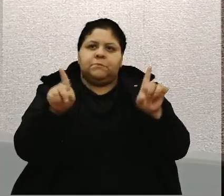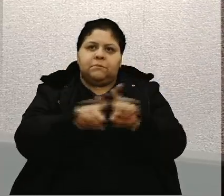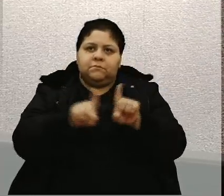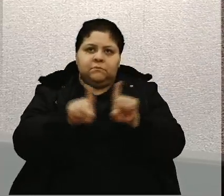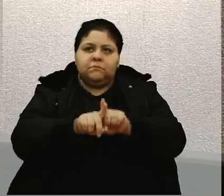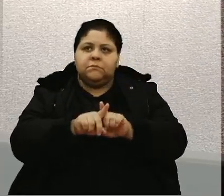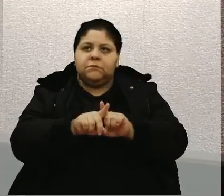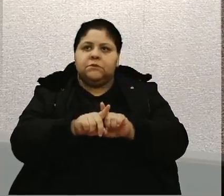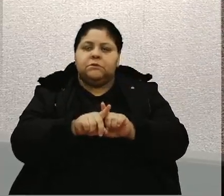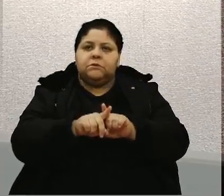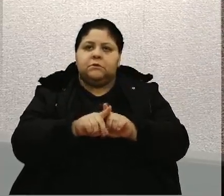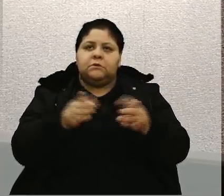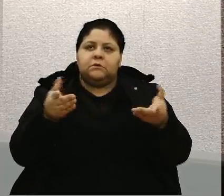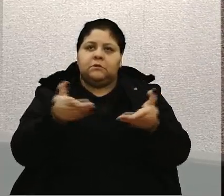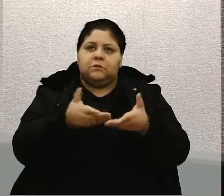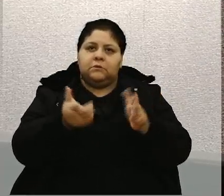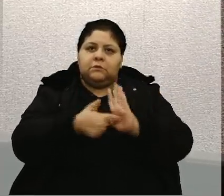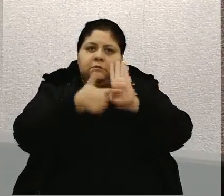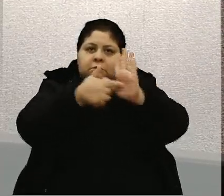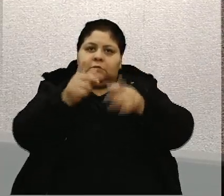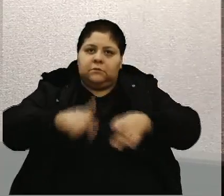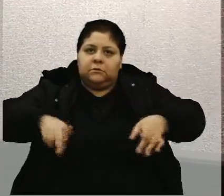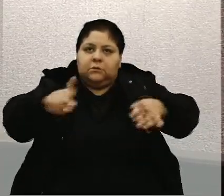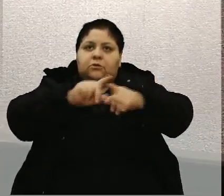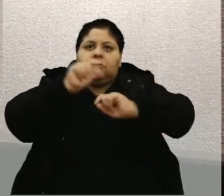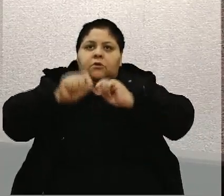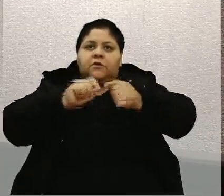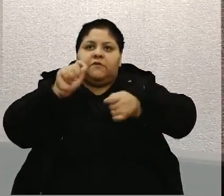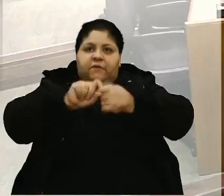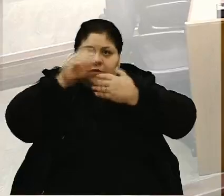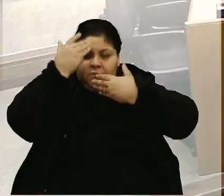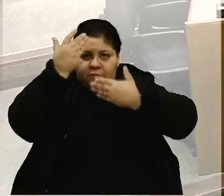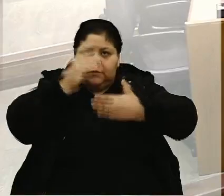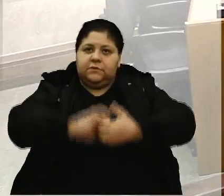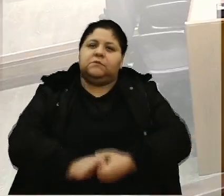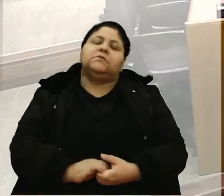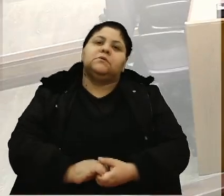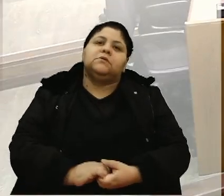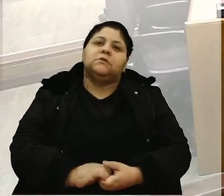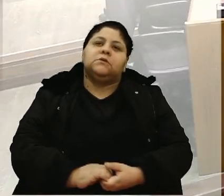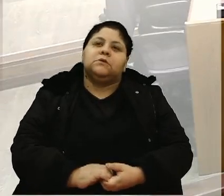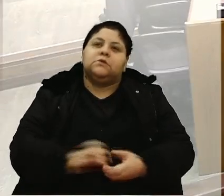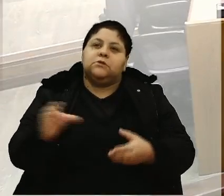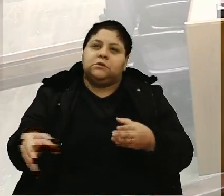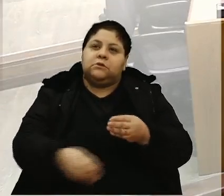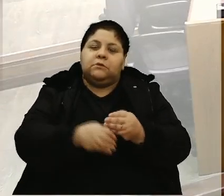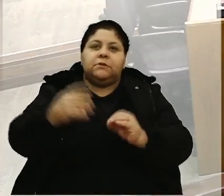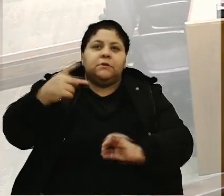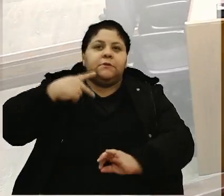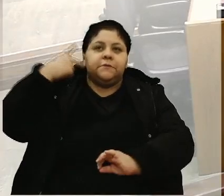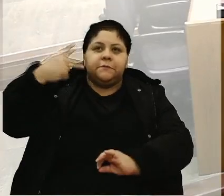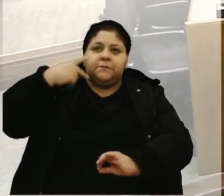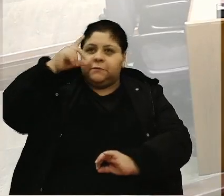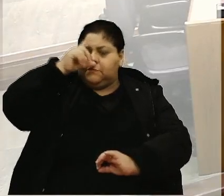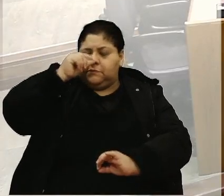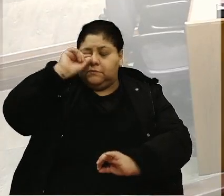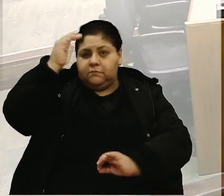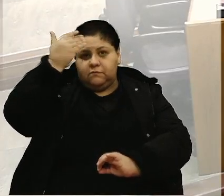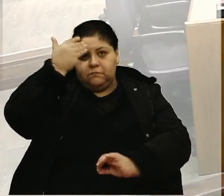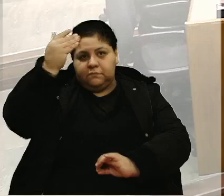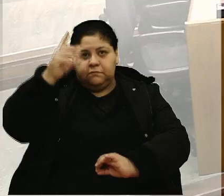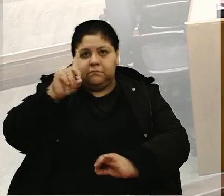e estou aí para mostrar para a população o que foi feito. Muito obrigado. A parte do vereador Fatinel. Obrigado,